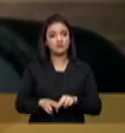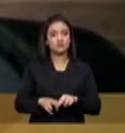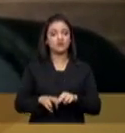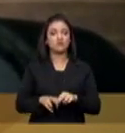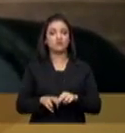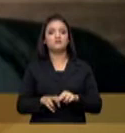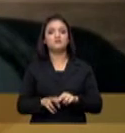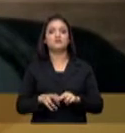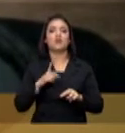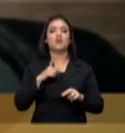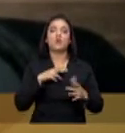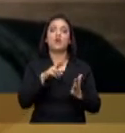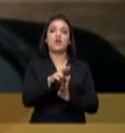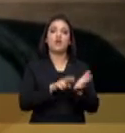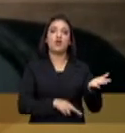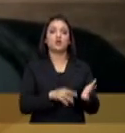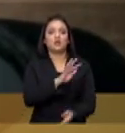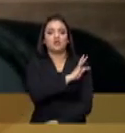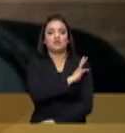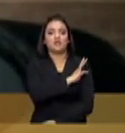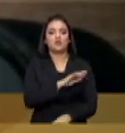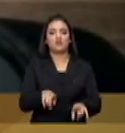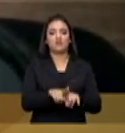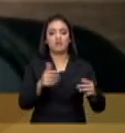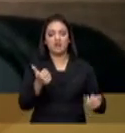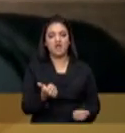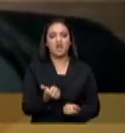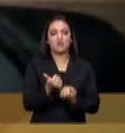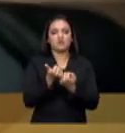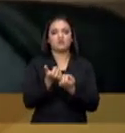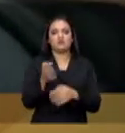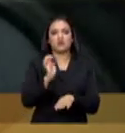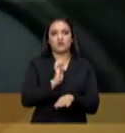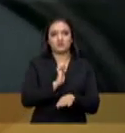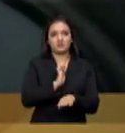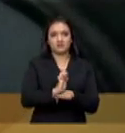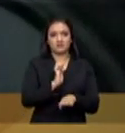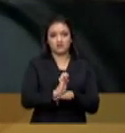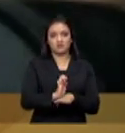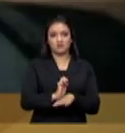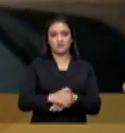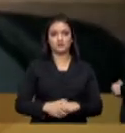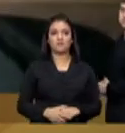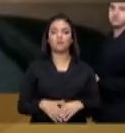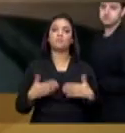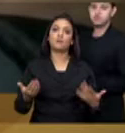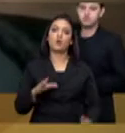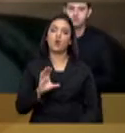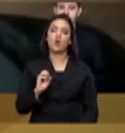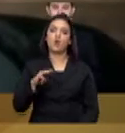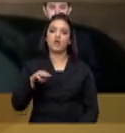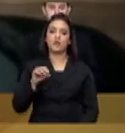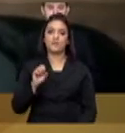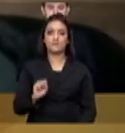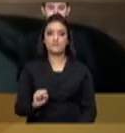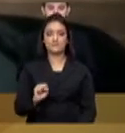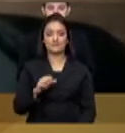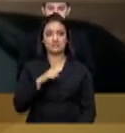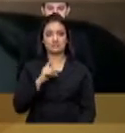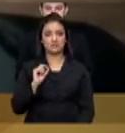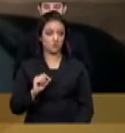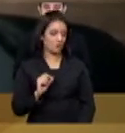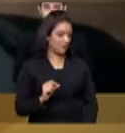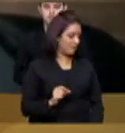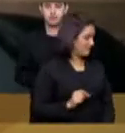de um relatório técnico para auxiliar os Estados. Nele, a OMS recomenda, por